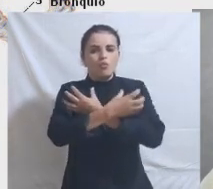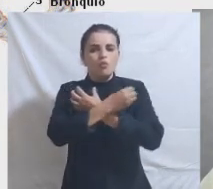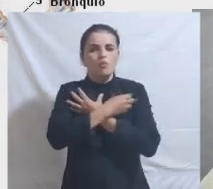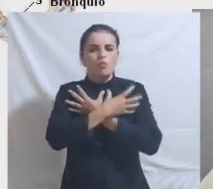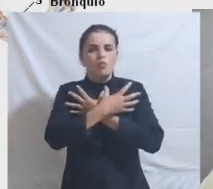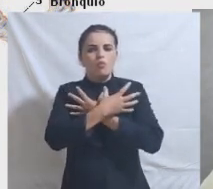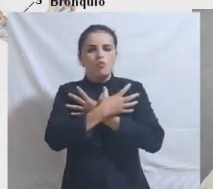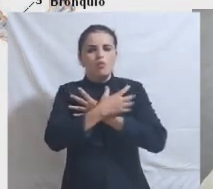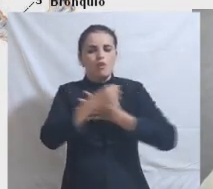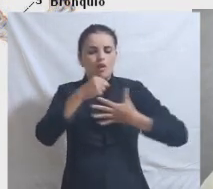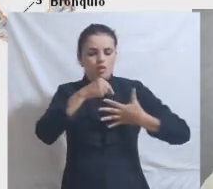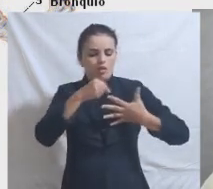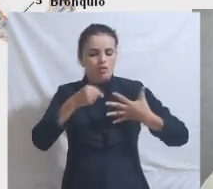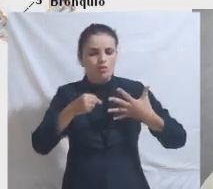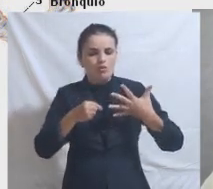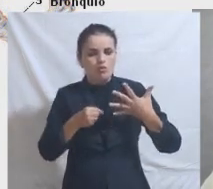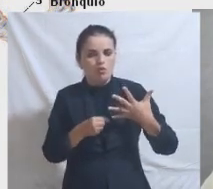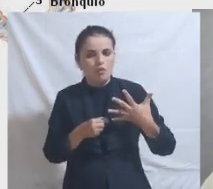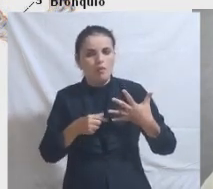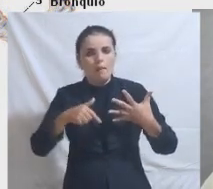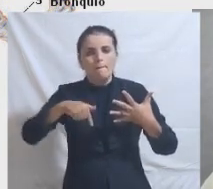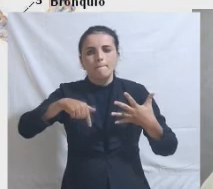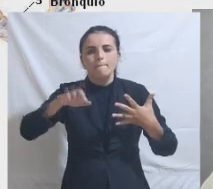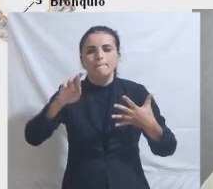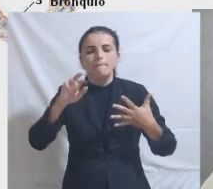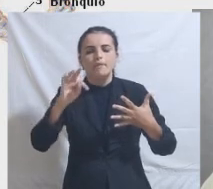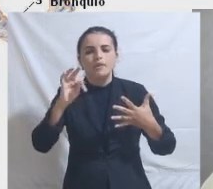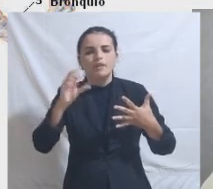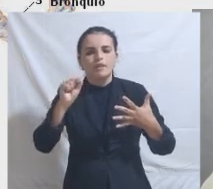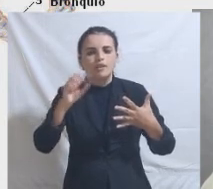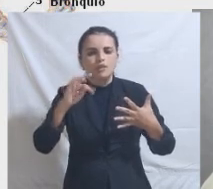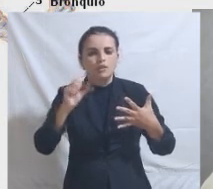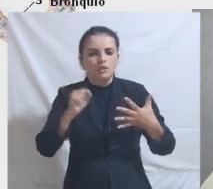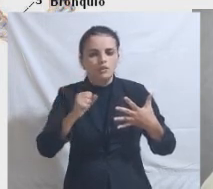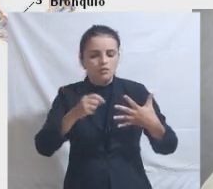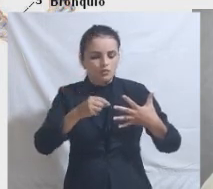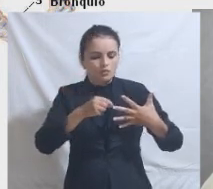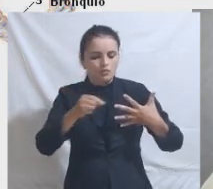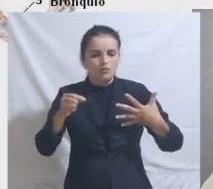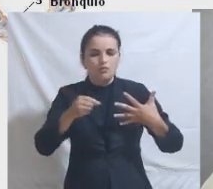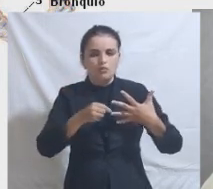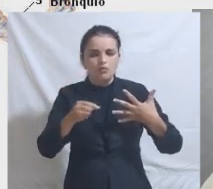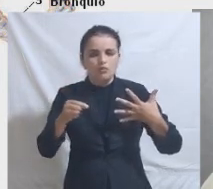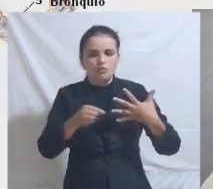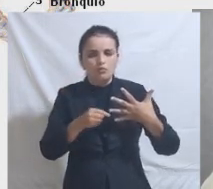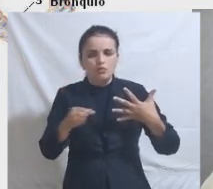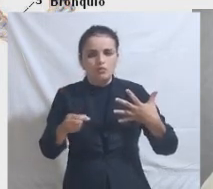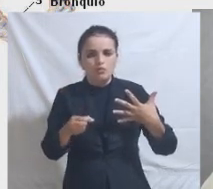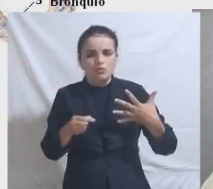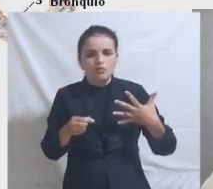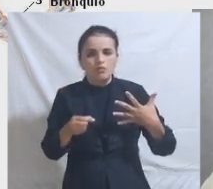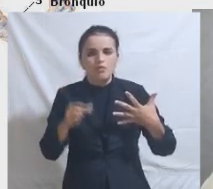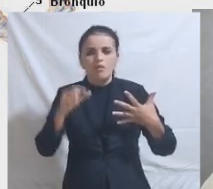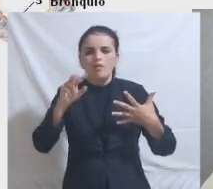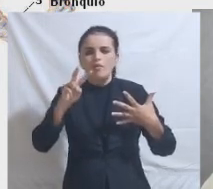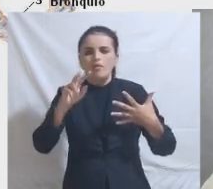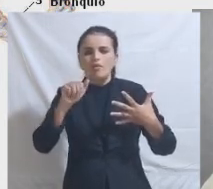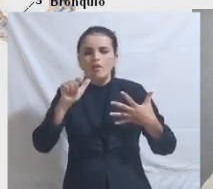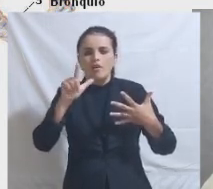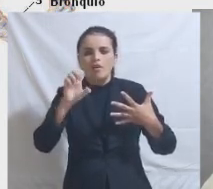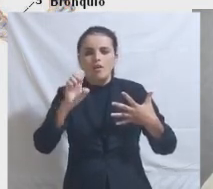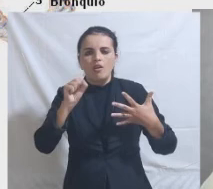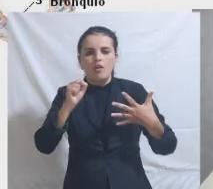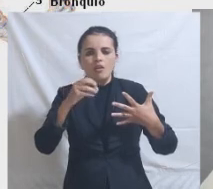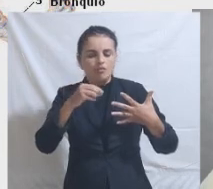chamados bronquíolos. Então, os bronquíolos são as ramificações dos brônquios que terminam nos alvéolos pulmonares. Ambos